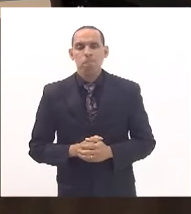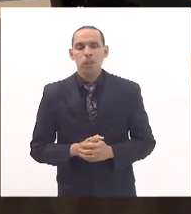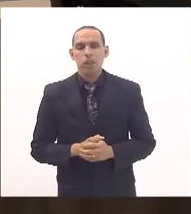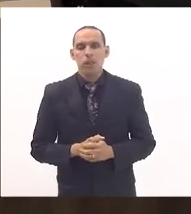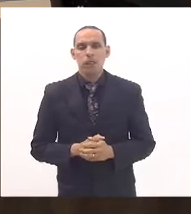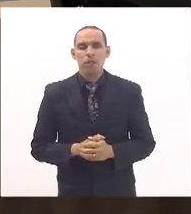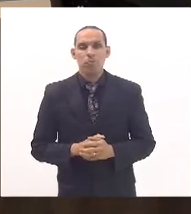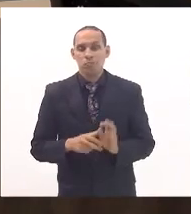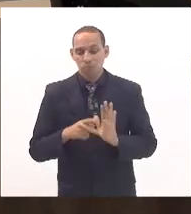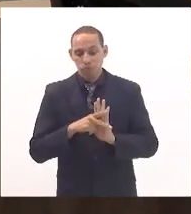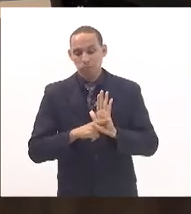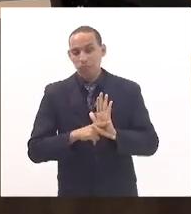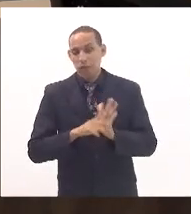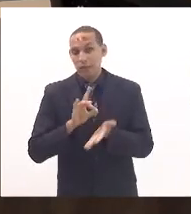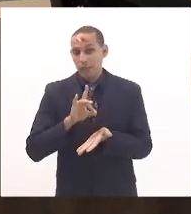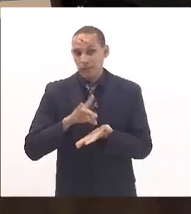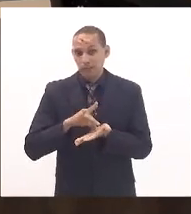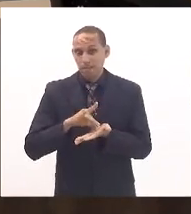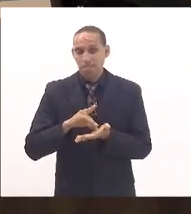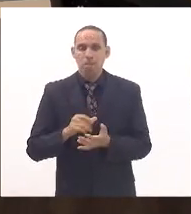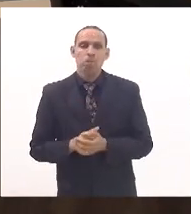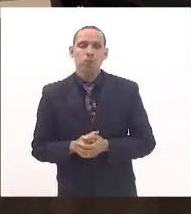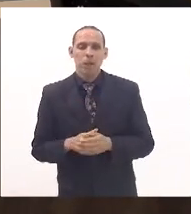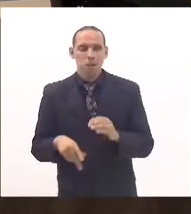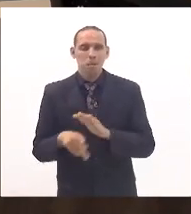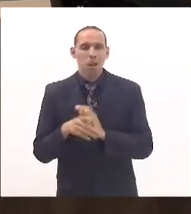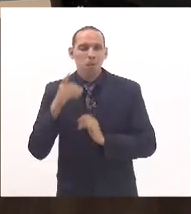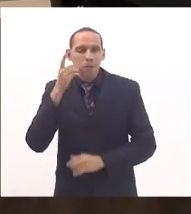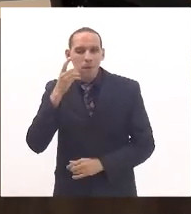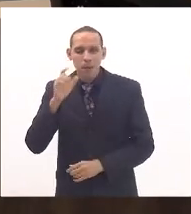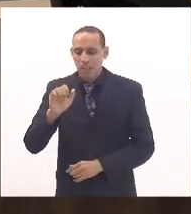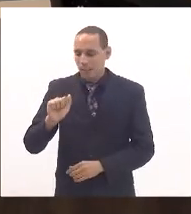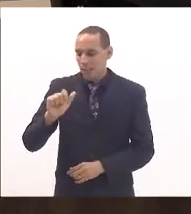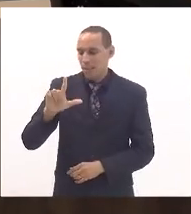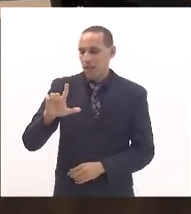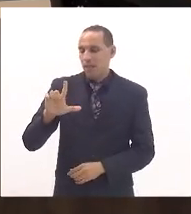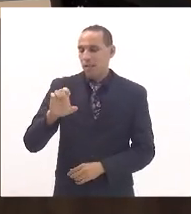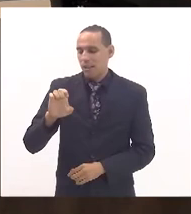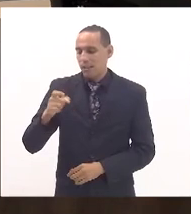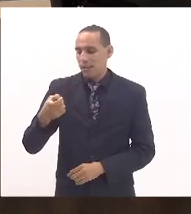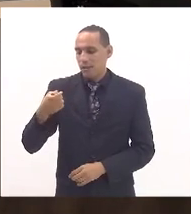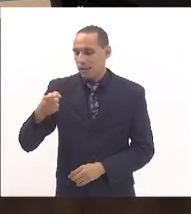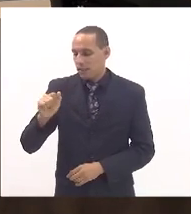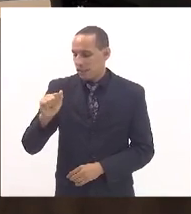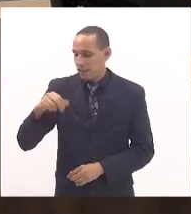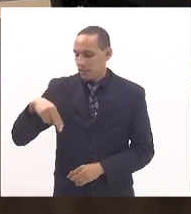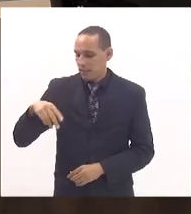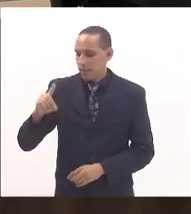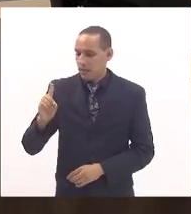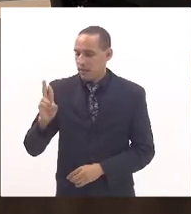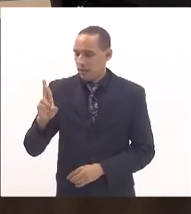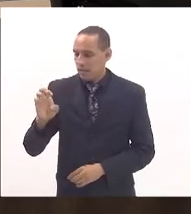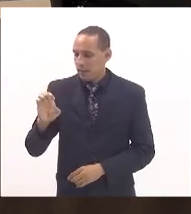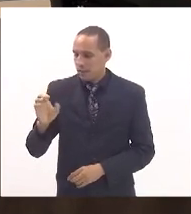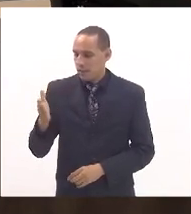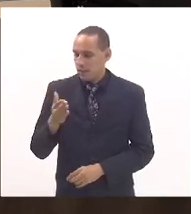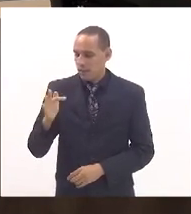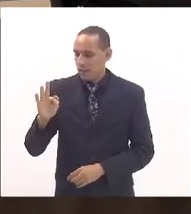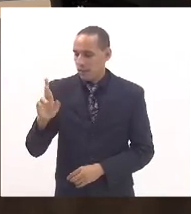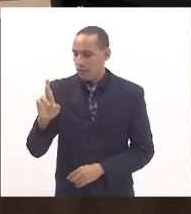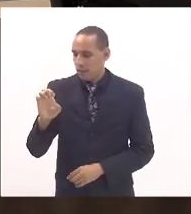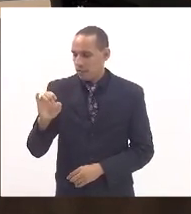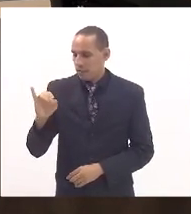O projeto original do deputado Alexandre Freitas não apresentou,